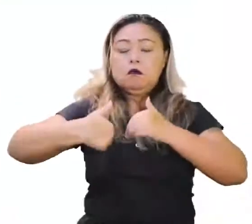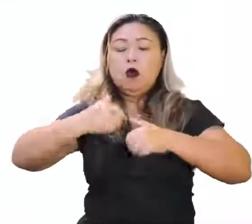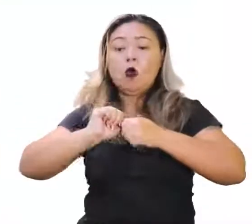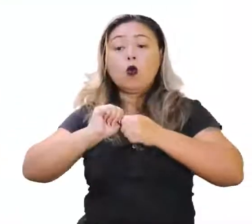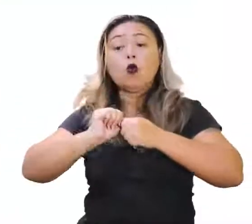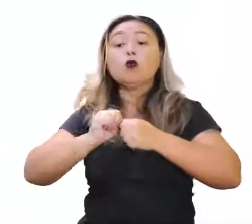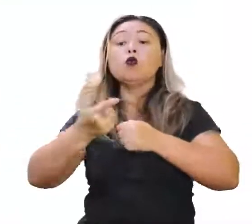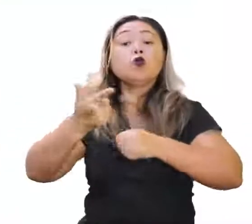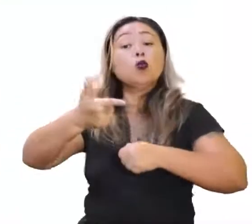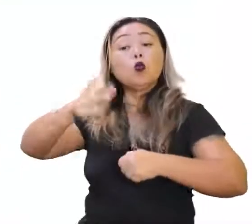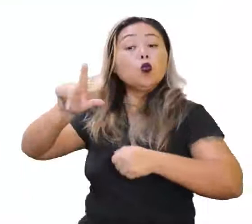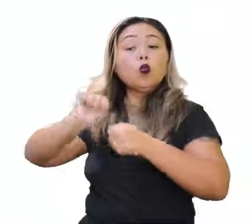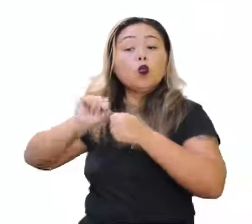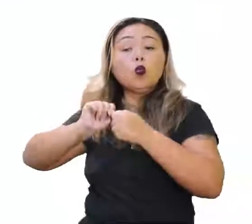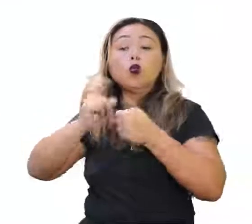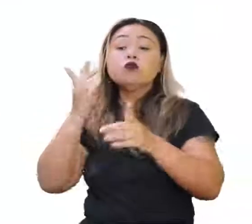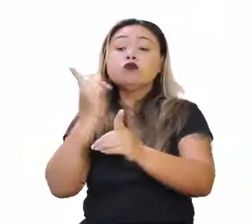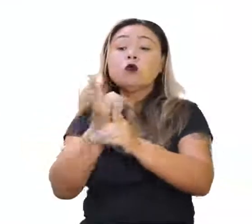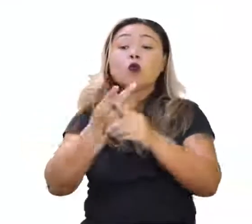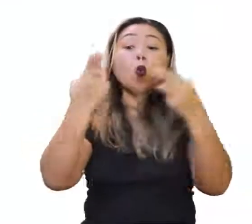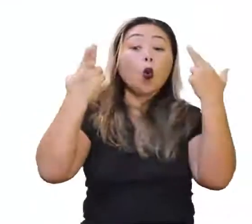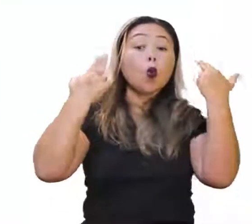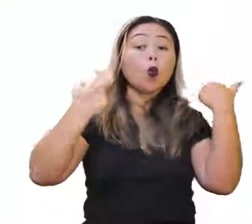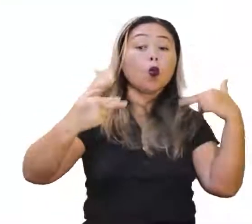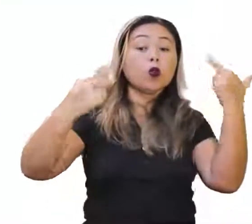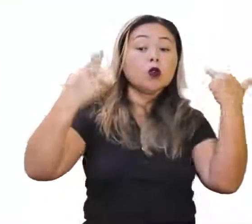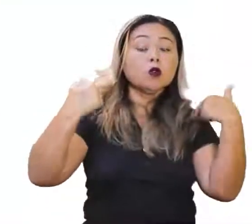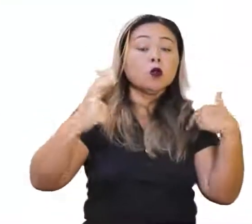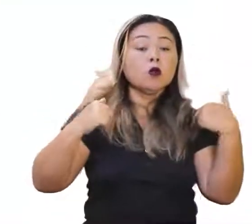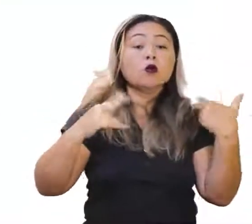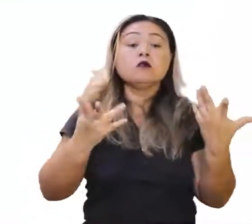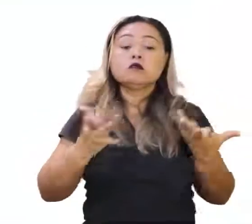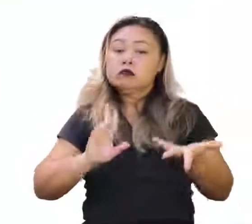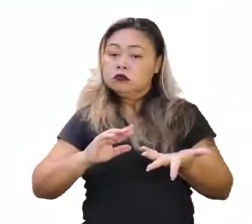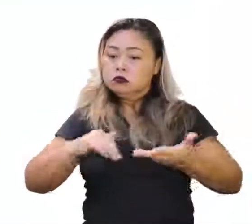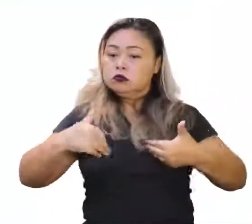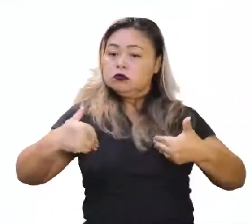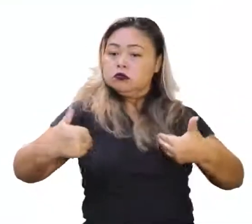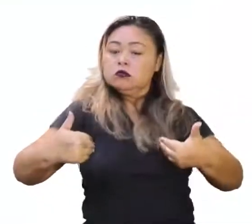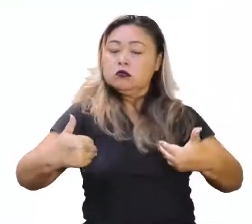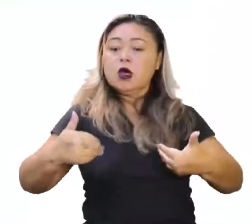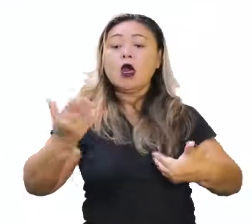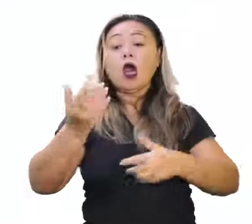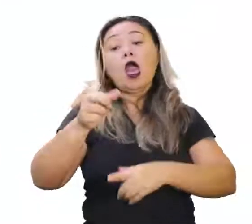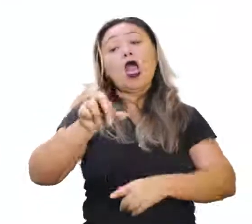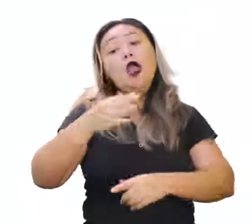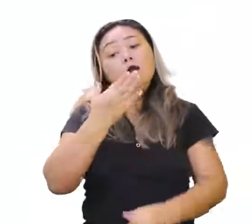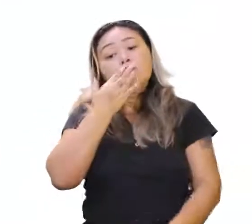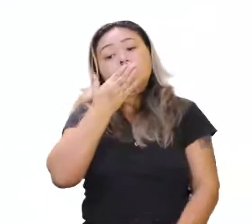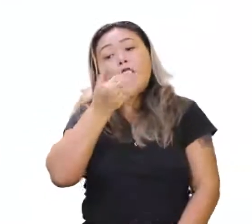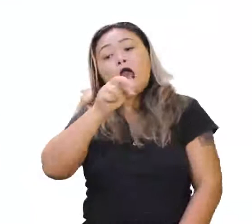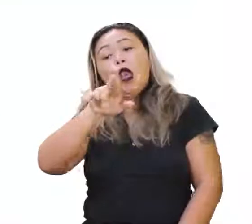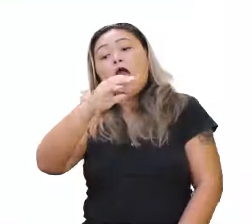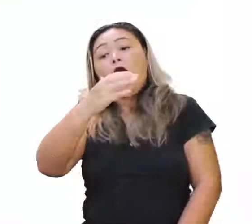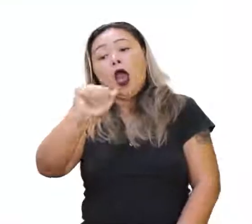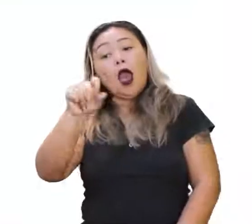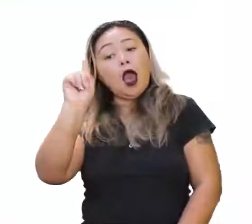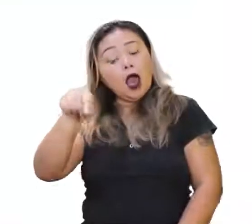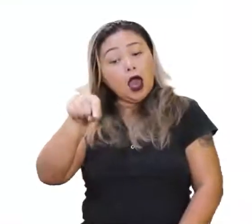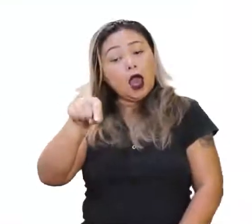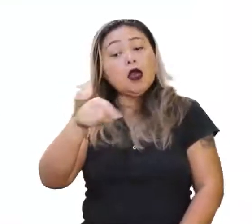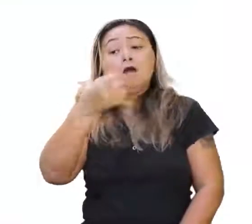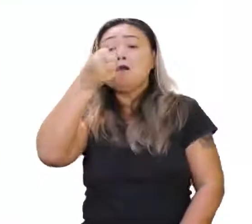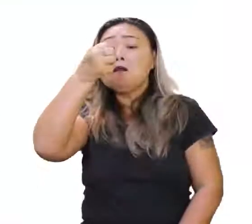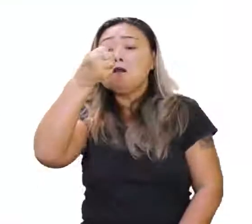que o ubre encontrado nos ovinos. Então, essa é uma raça muito boa, muito indicada